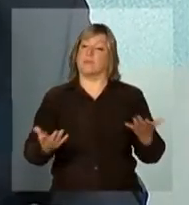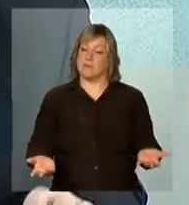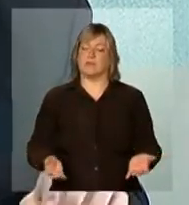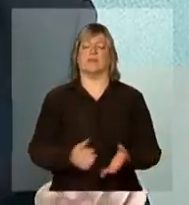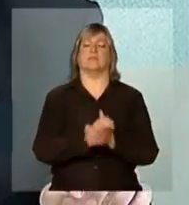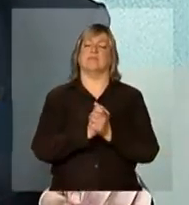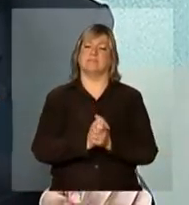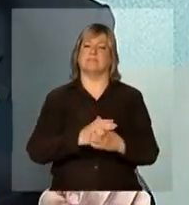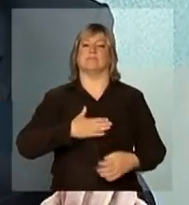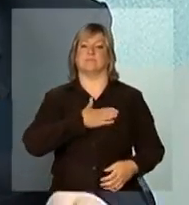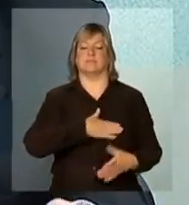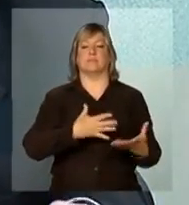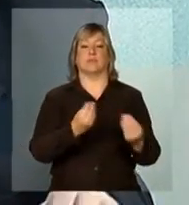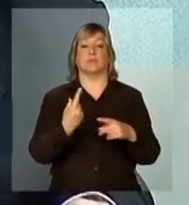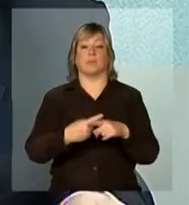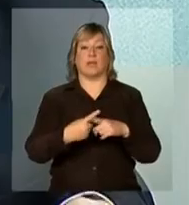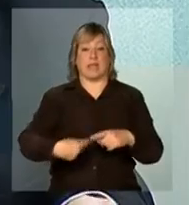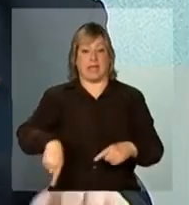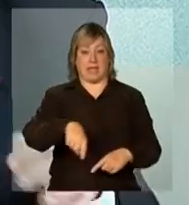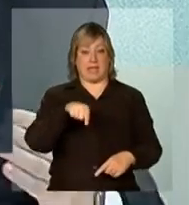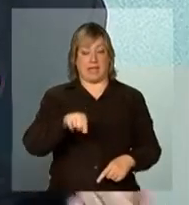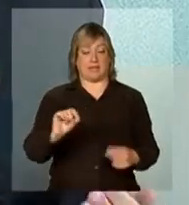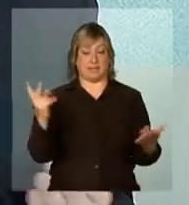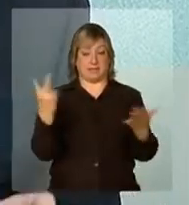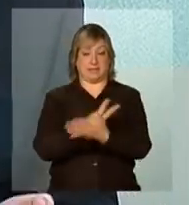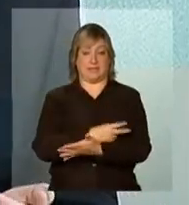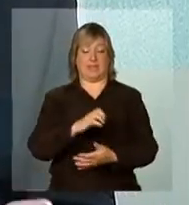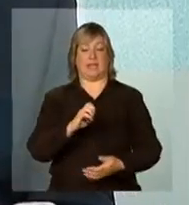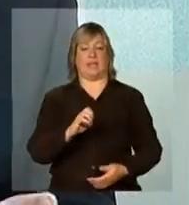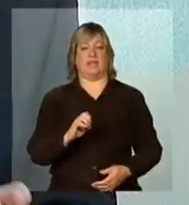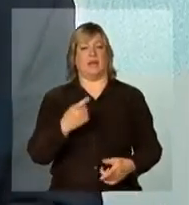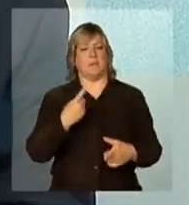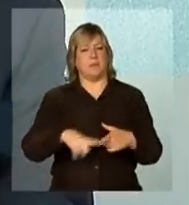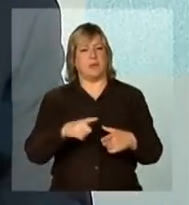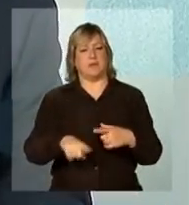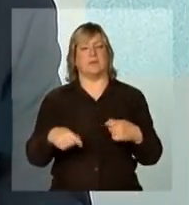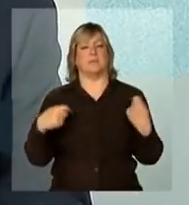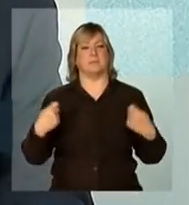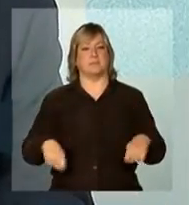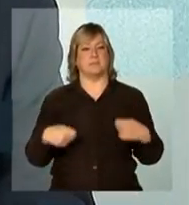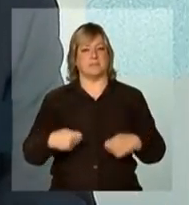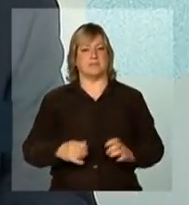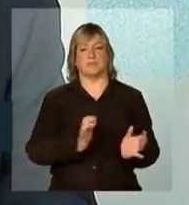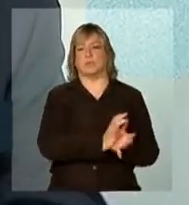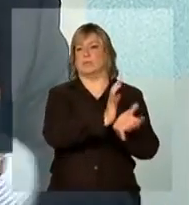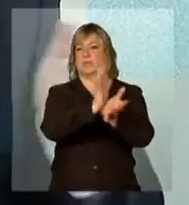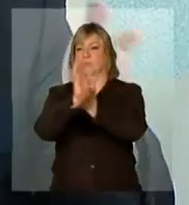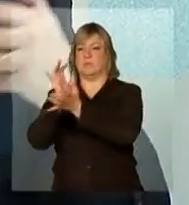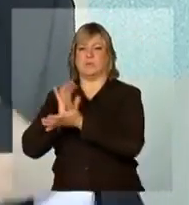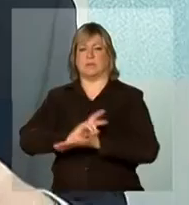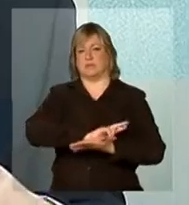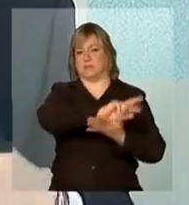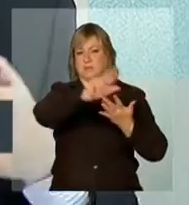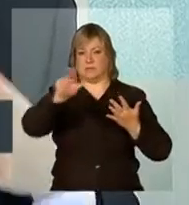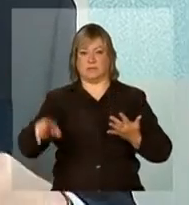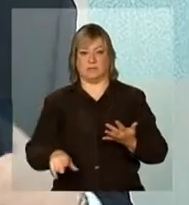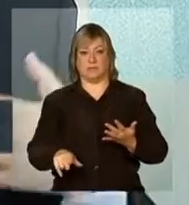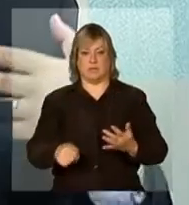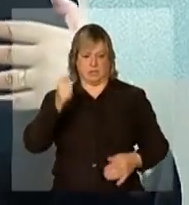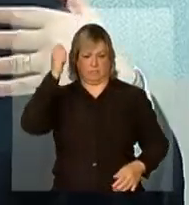muito que esta epidemia, como dissemos, precisa um enfoque multisectorial, não resolve com